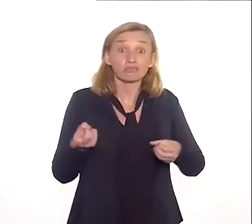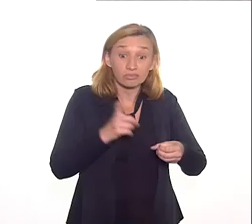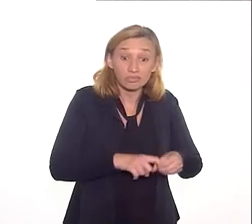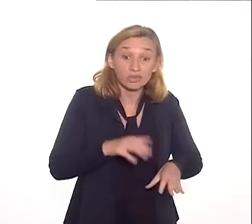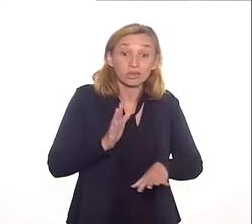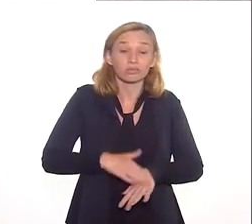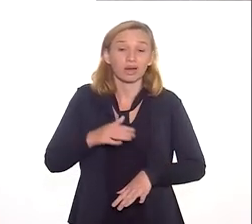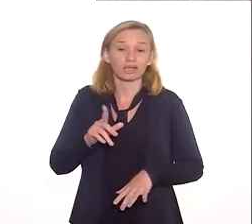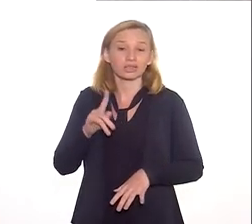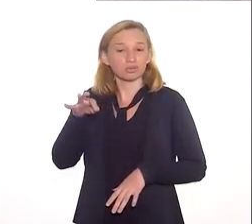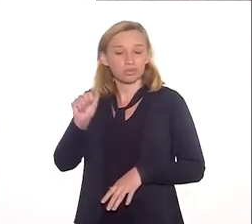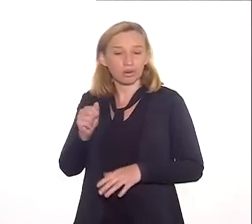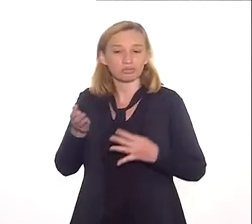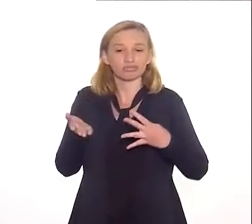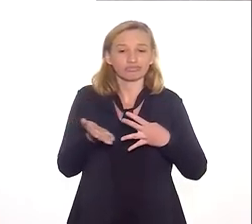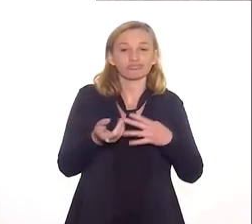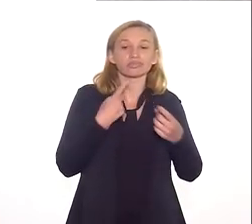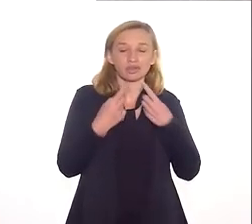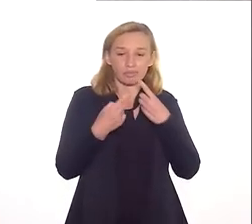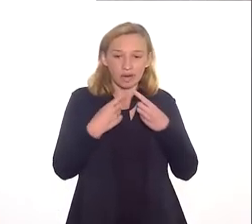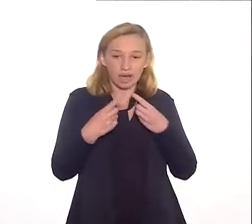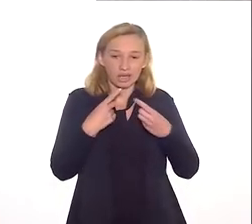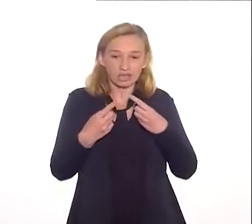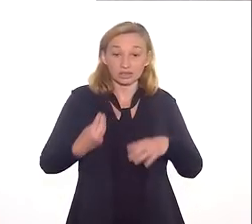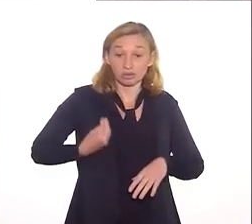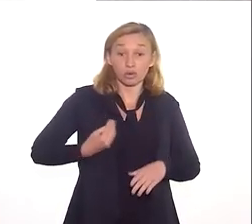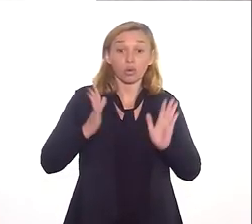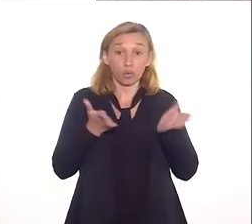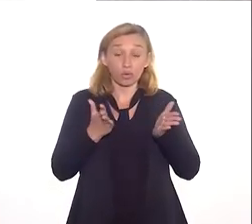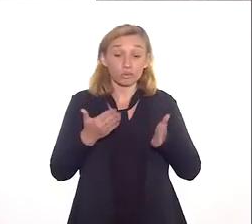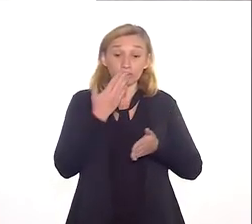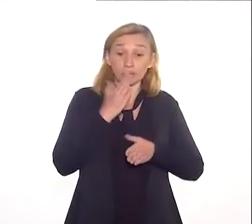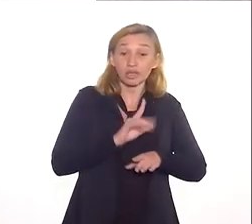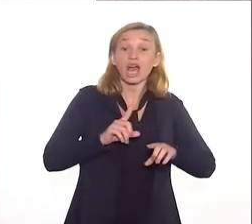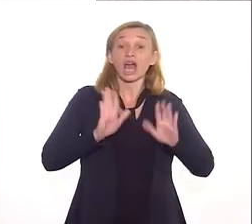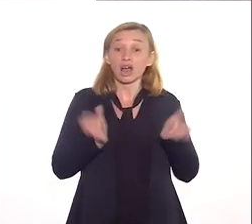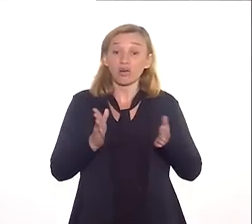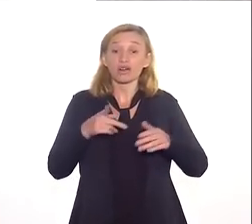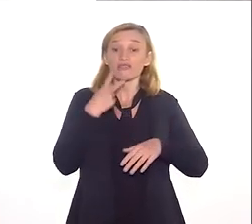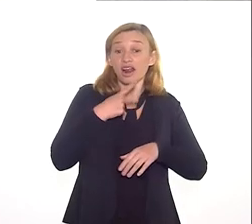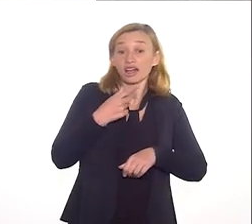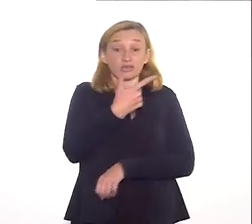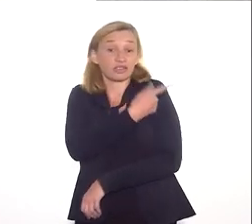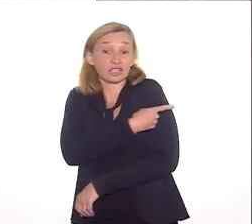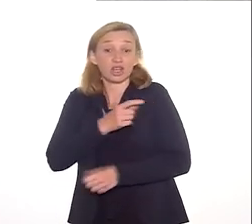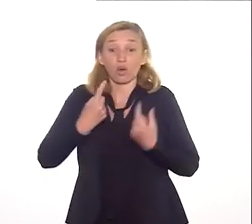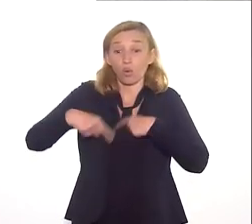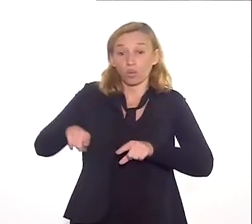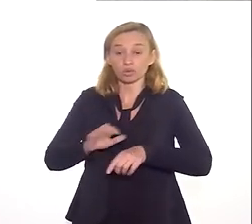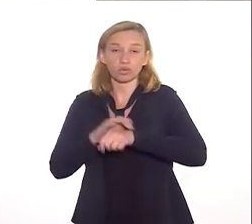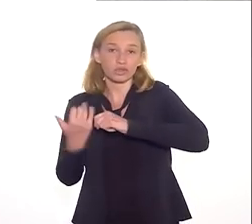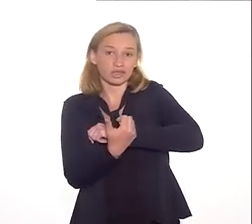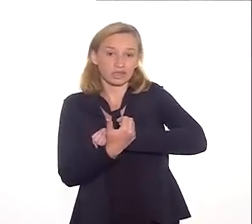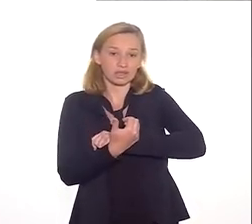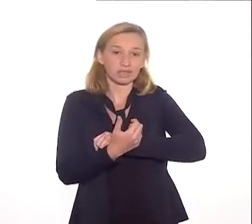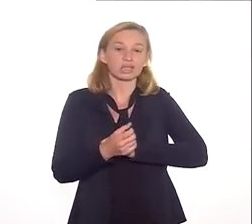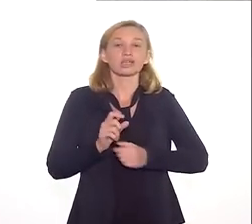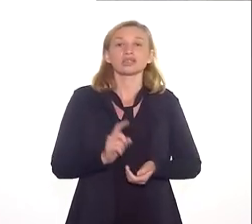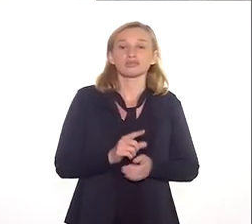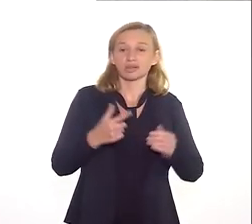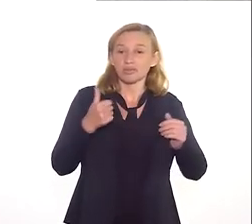Estamos de volta com mais um bloco do debate virtual de hoje. Como a gente prometeu, agora a gente vai falar sobre a vacinação contra a